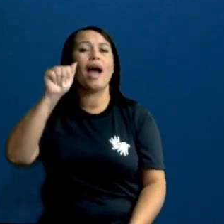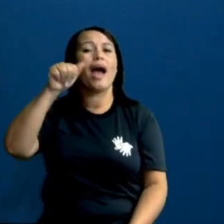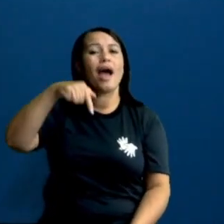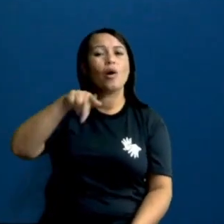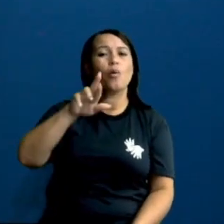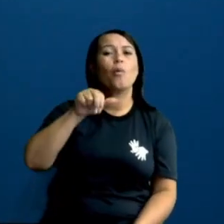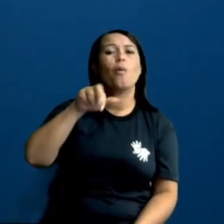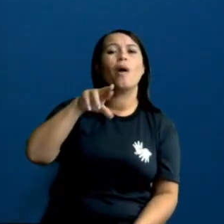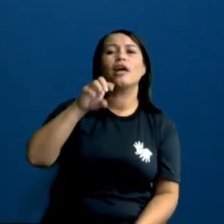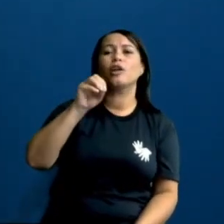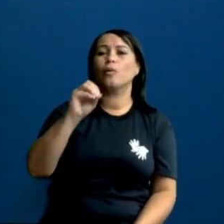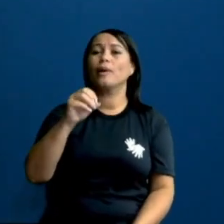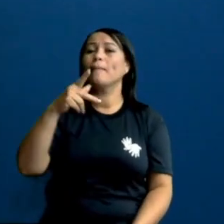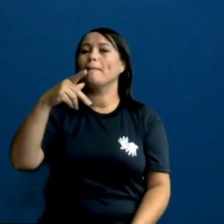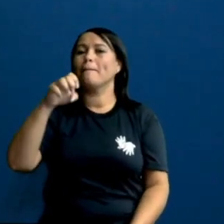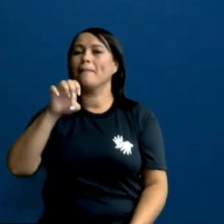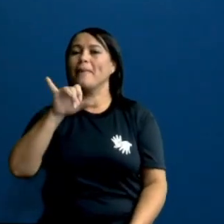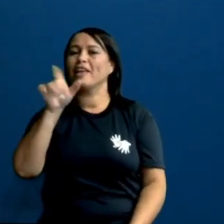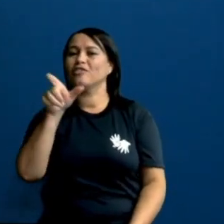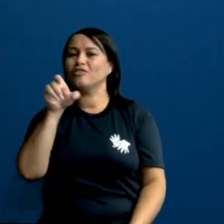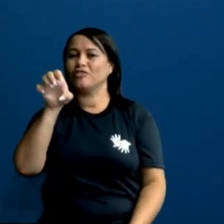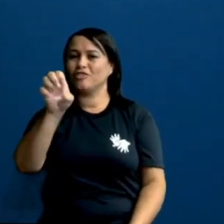e Peixes.